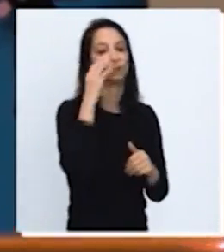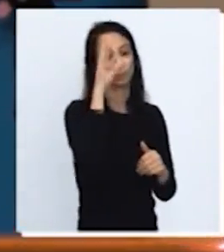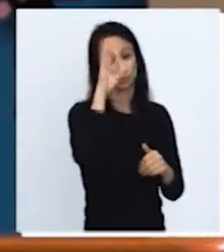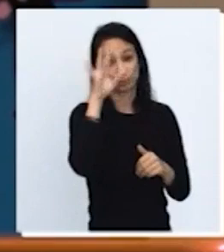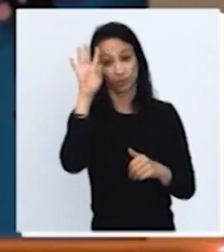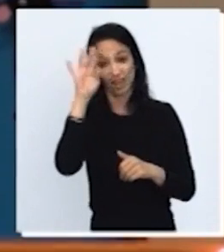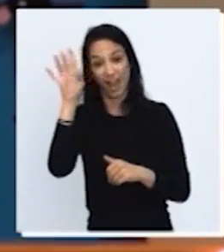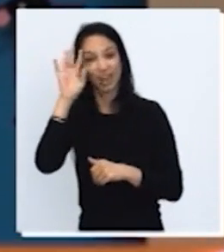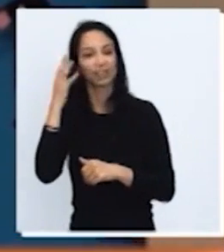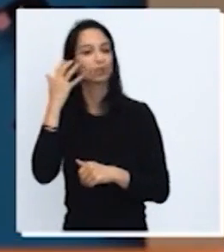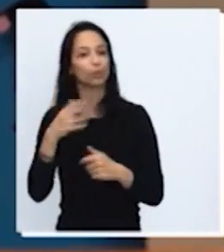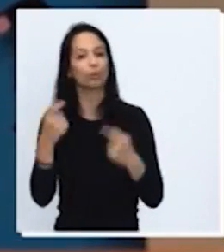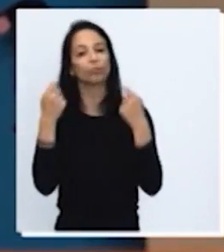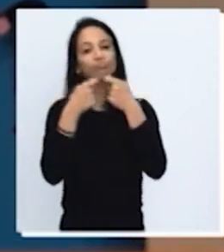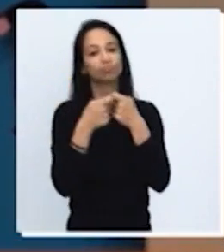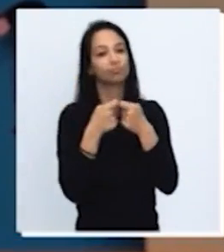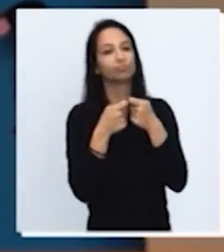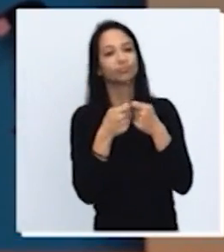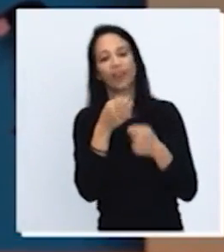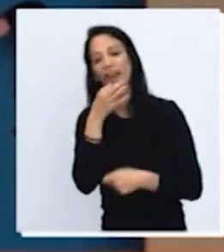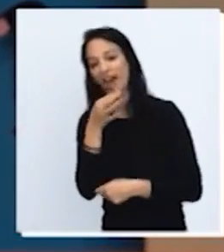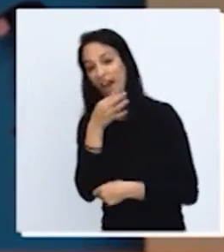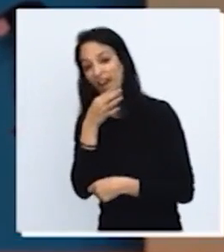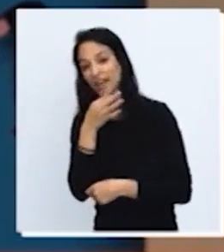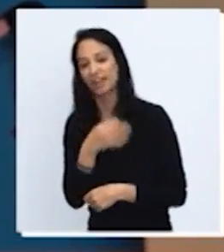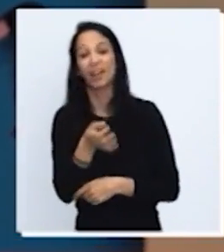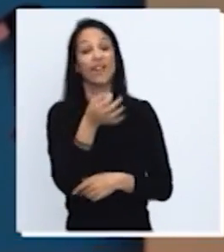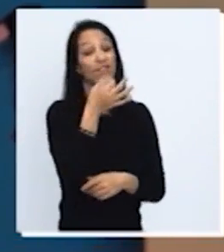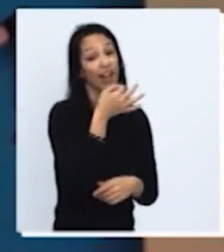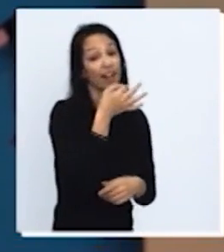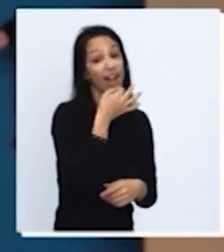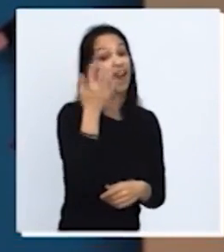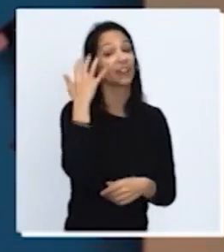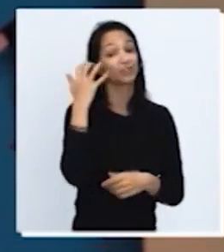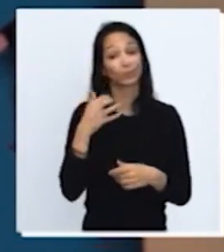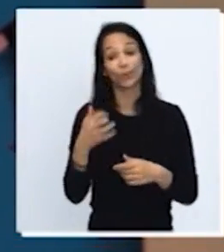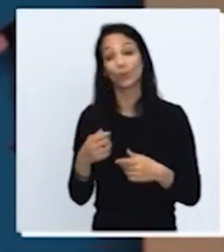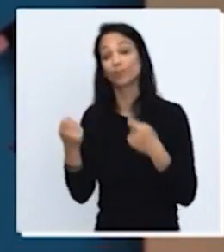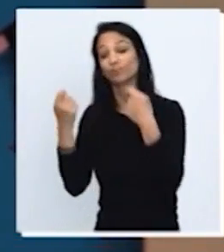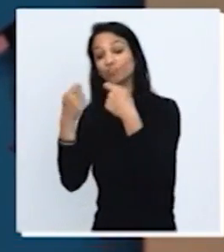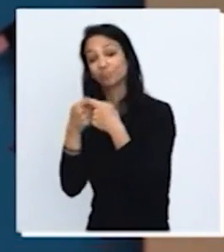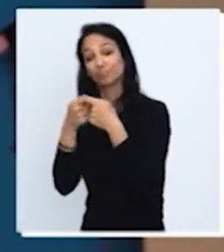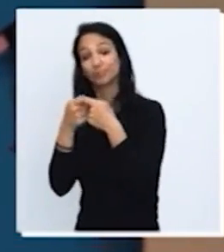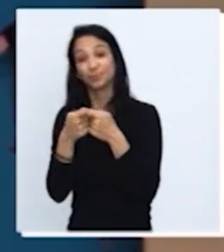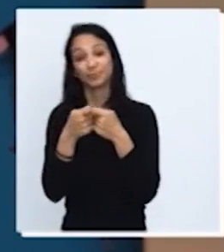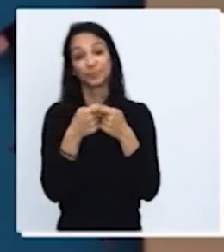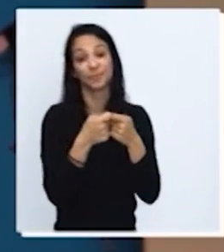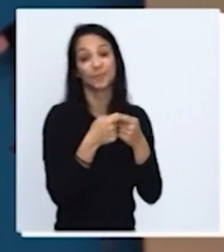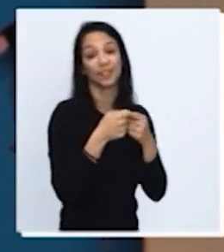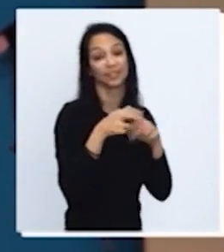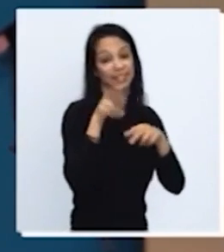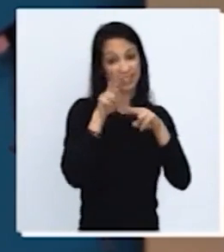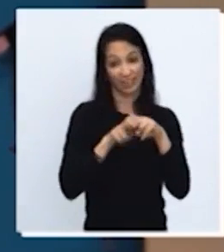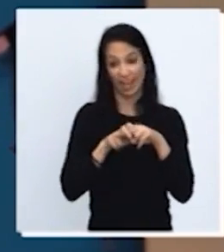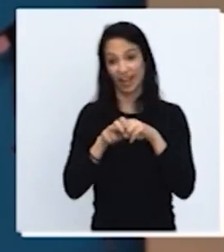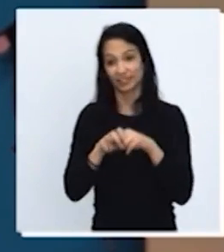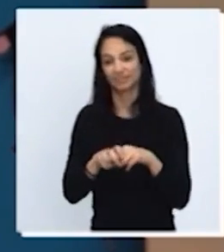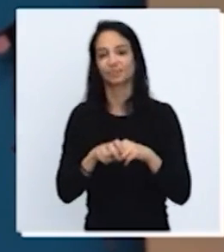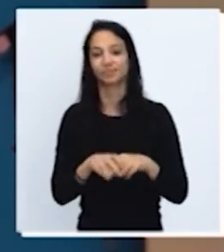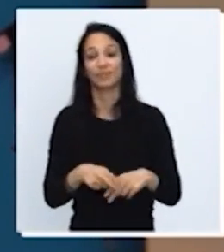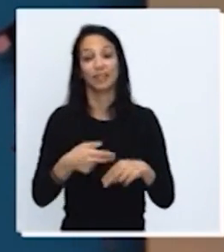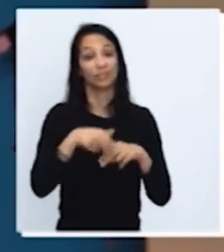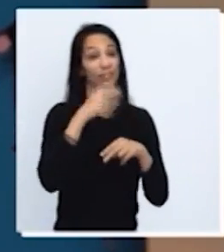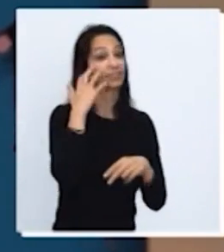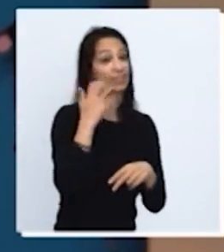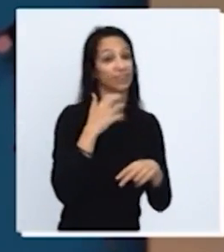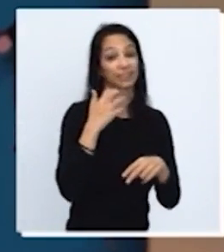Sonhar rima com falar. Falar rima com sentar.